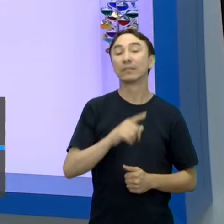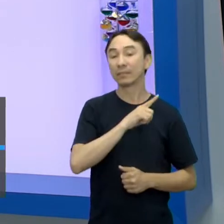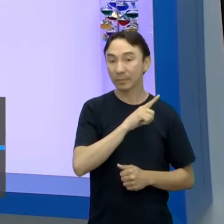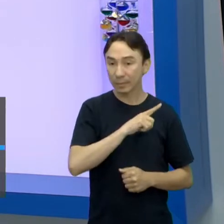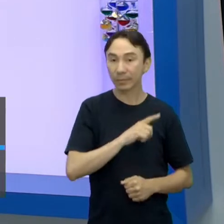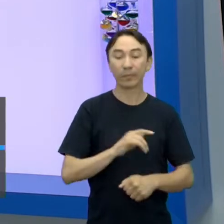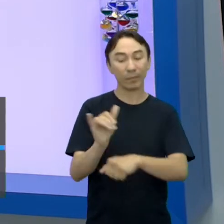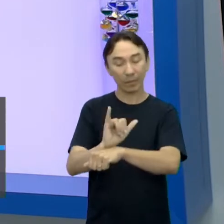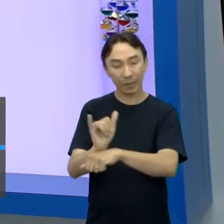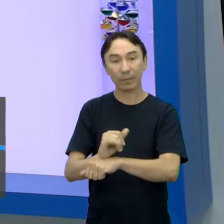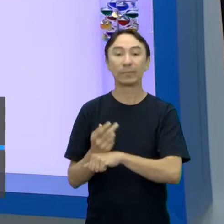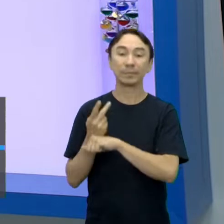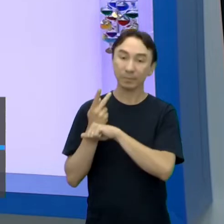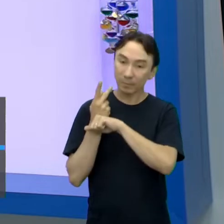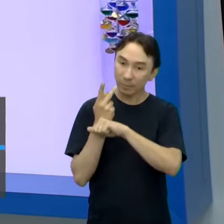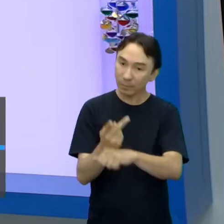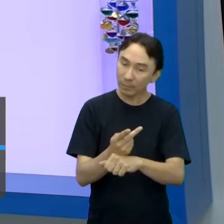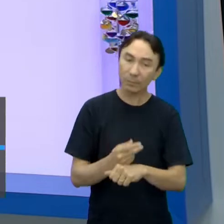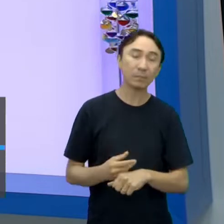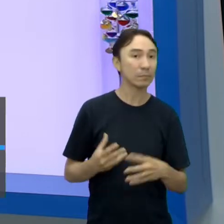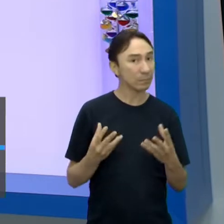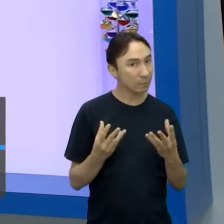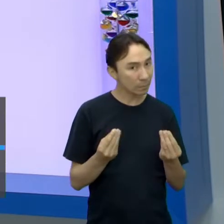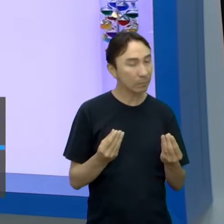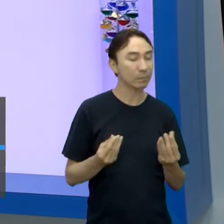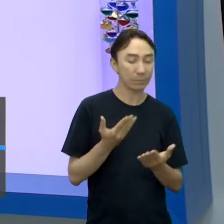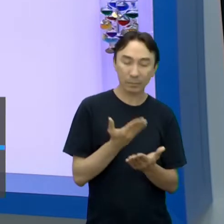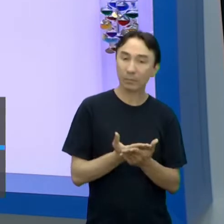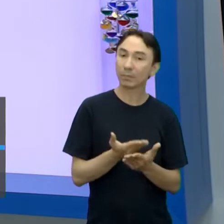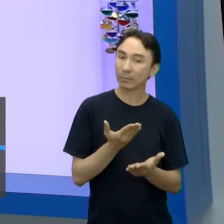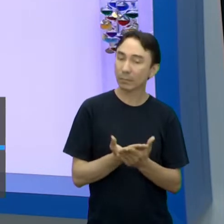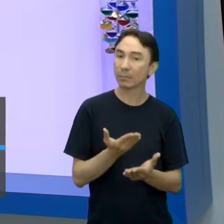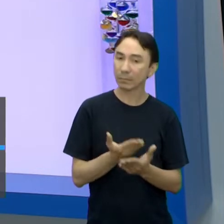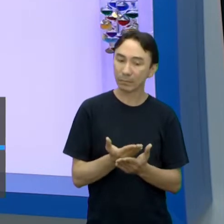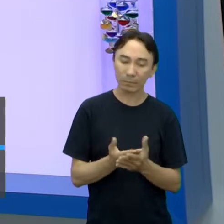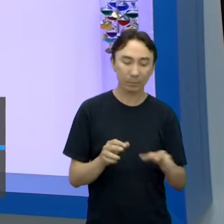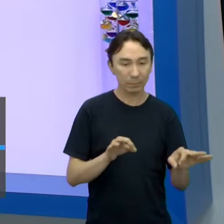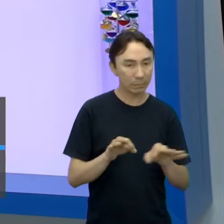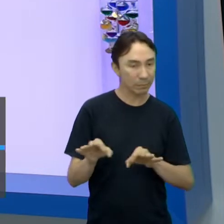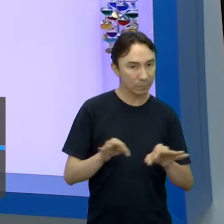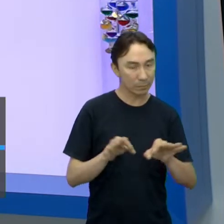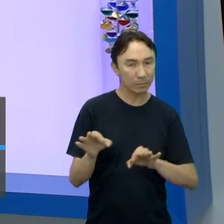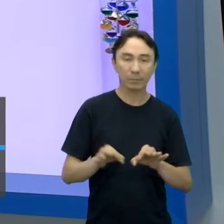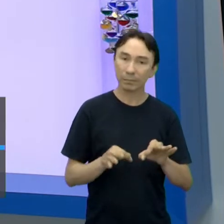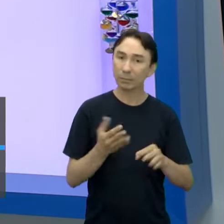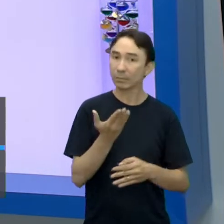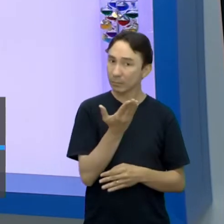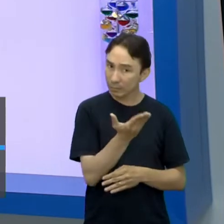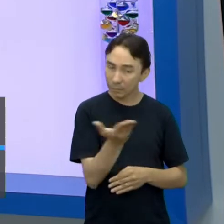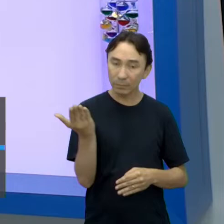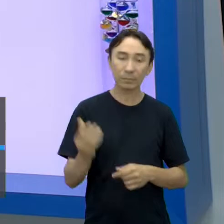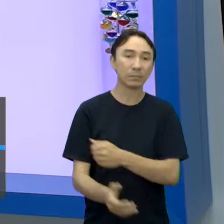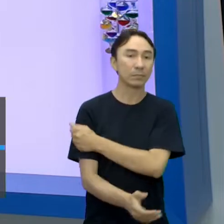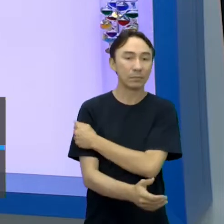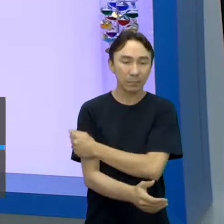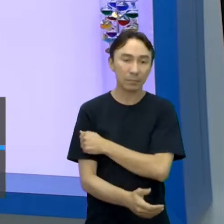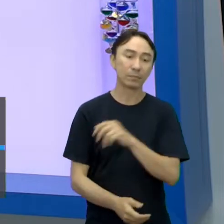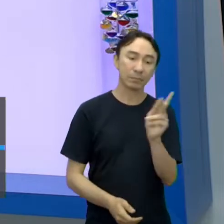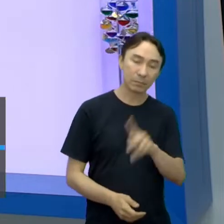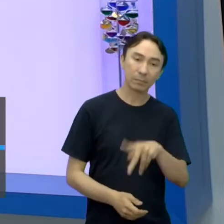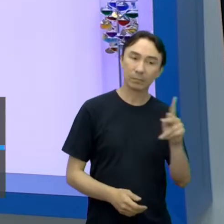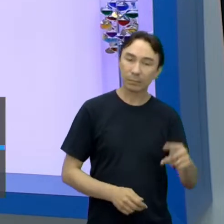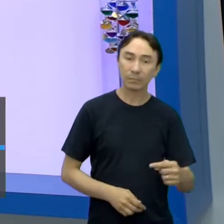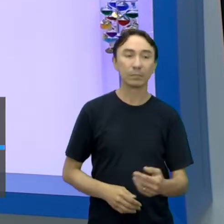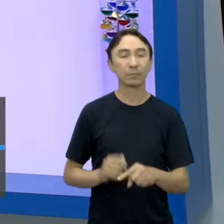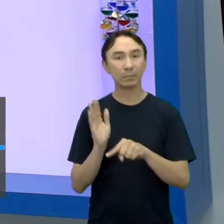aulas de alto nível que o CMSP preparou para vocês, especialmente para os nossos estudantes, para os nossos professores da rede